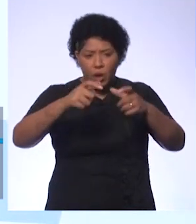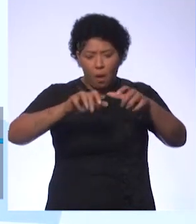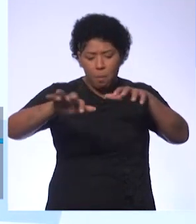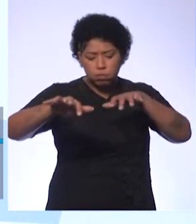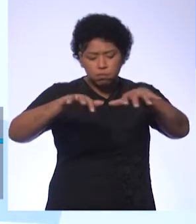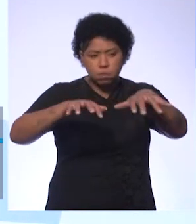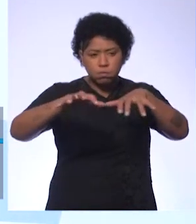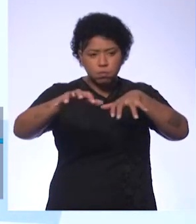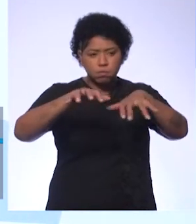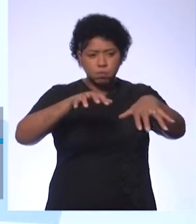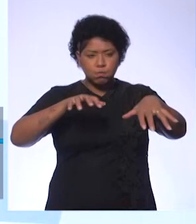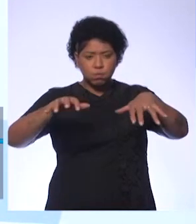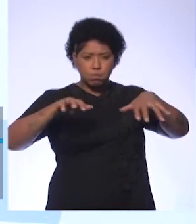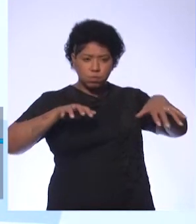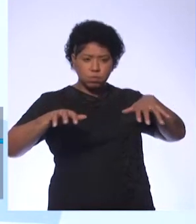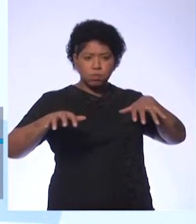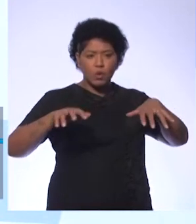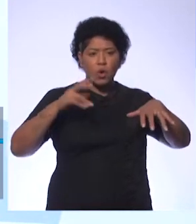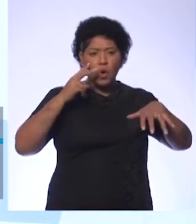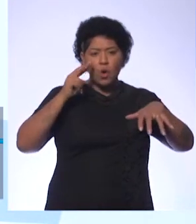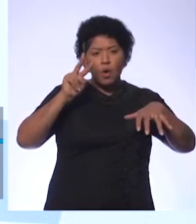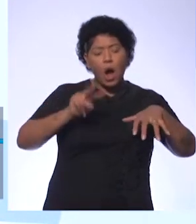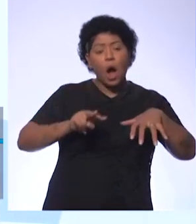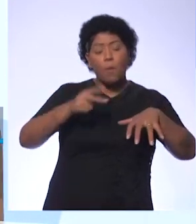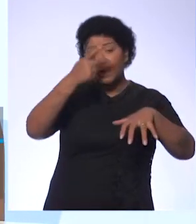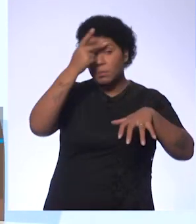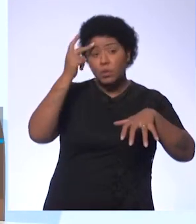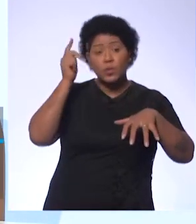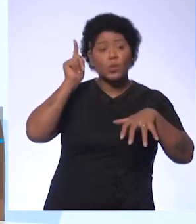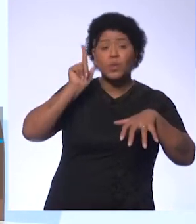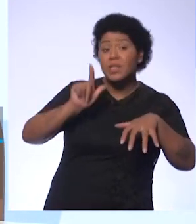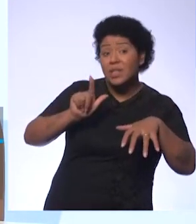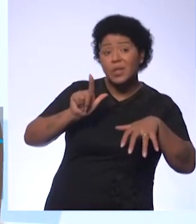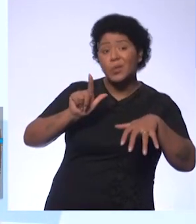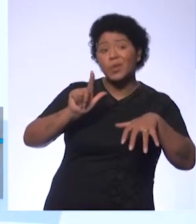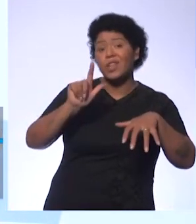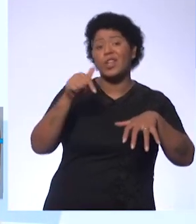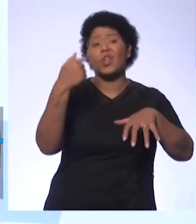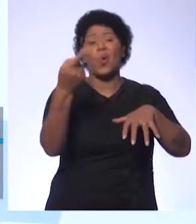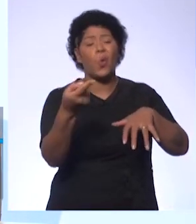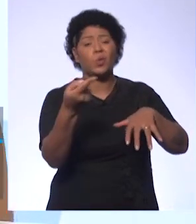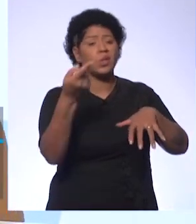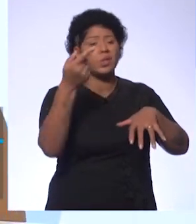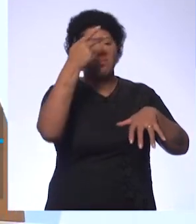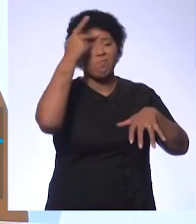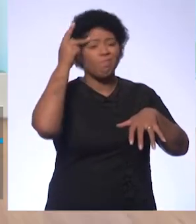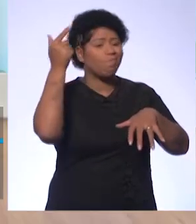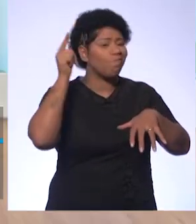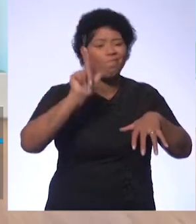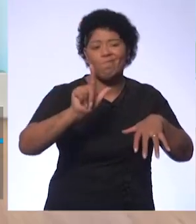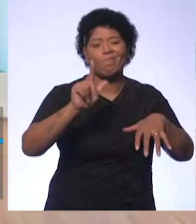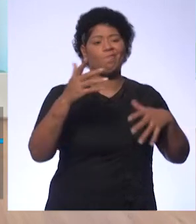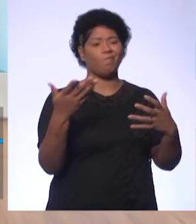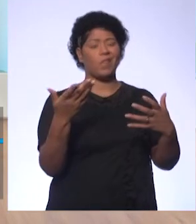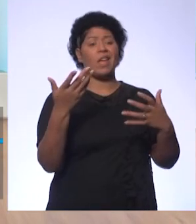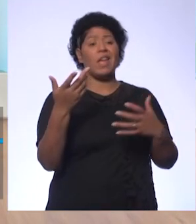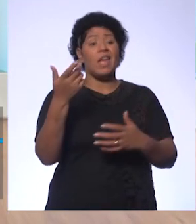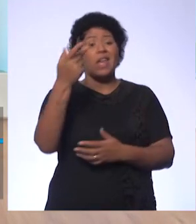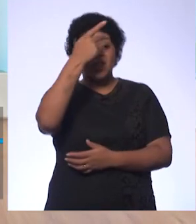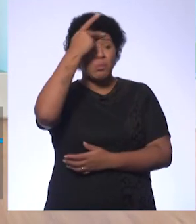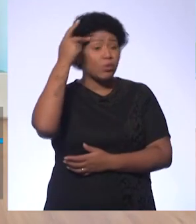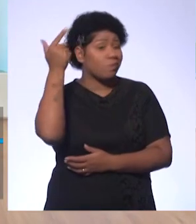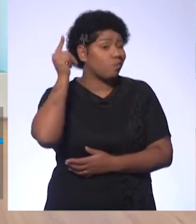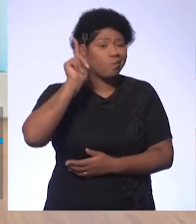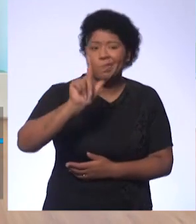que alguns tiveram acesso à propriedade e outros não. E esses outros que foram impedidos de ter acesso